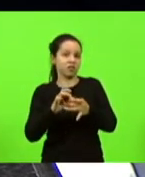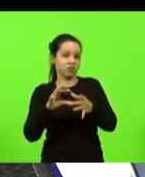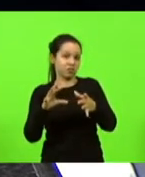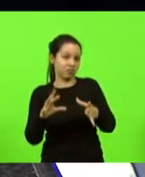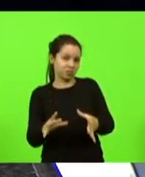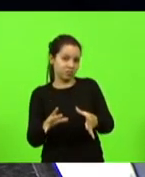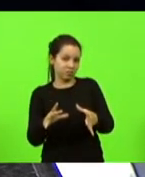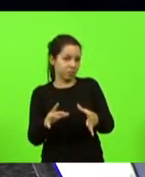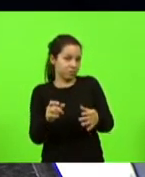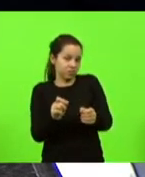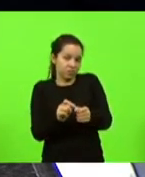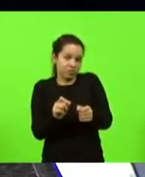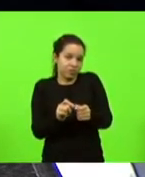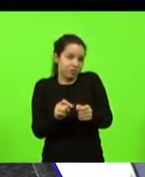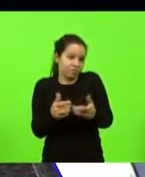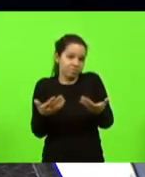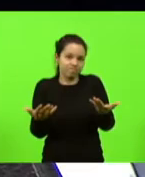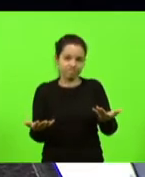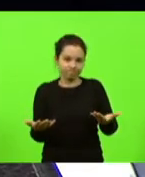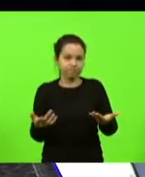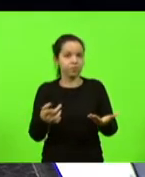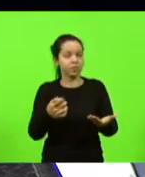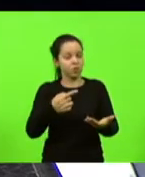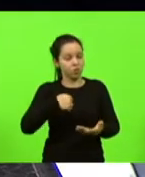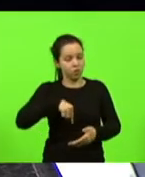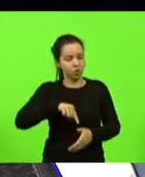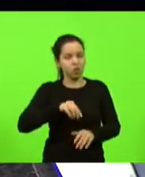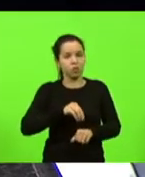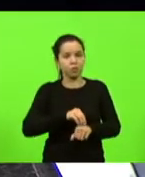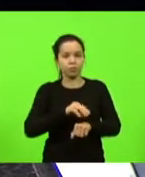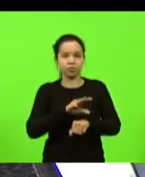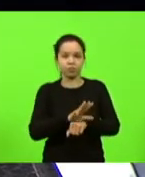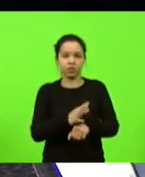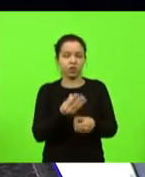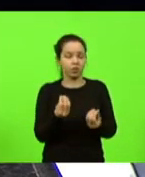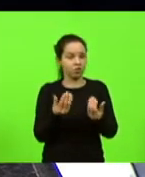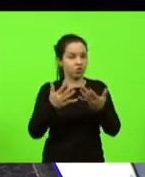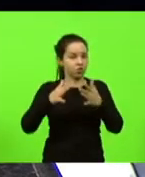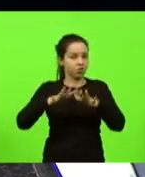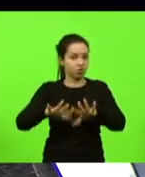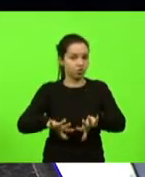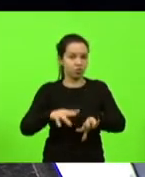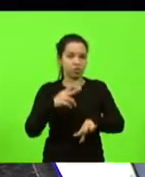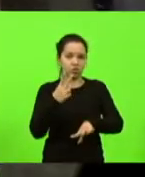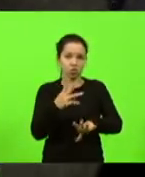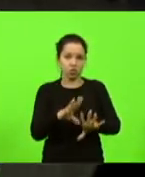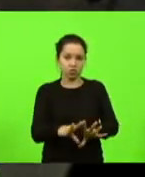Então, o indicativo é de rejeição das duas emendas, senhor presidente.